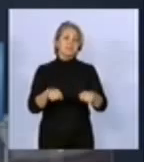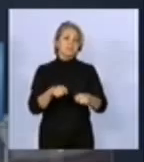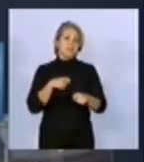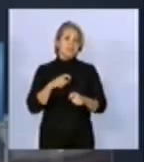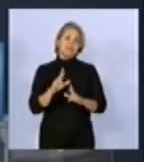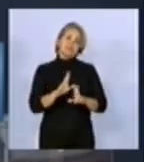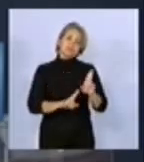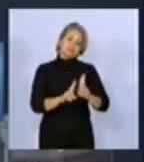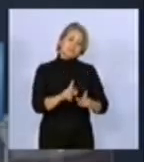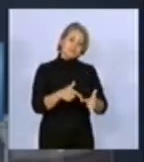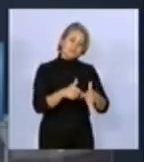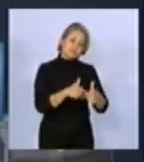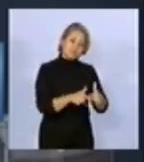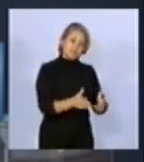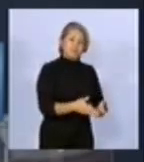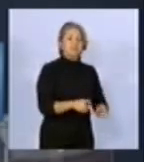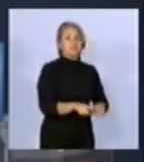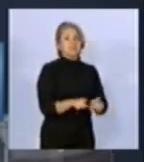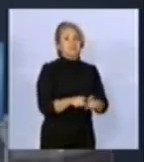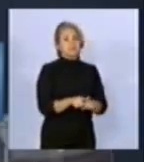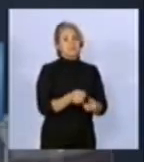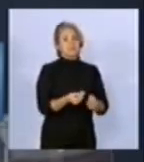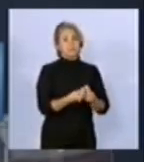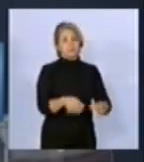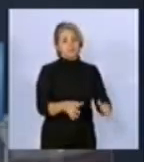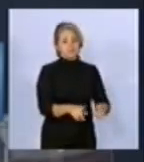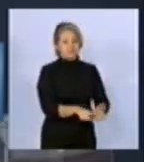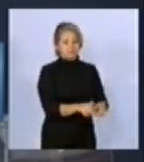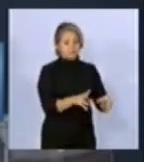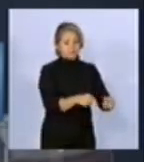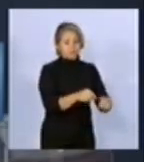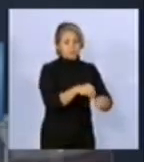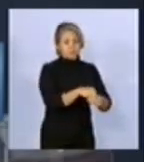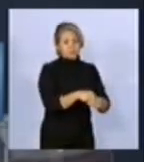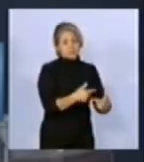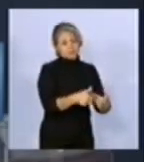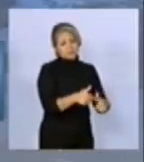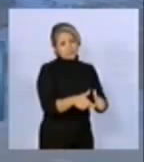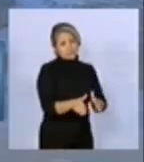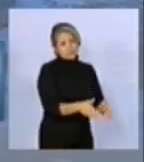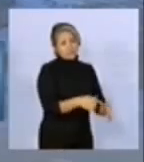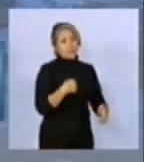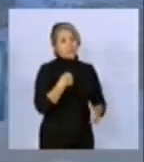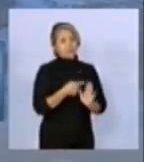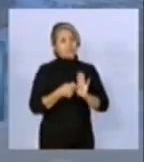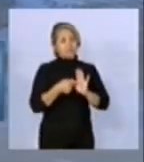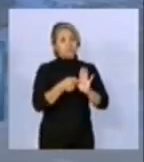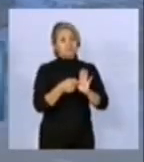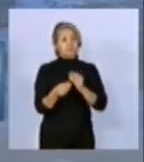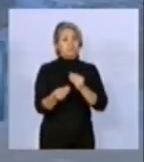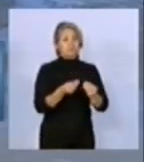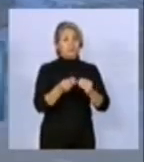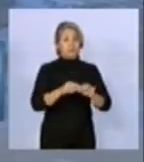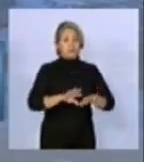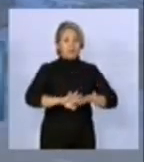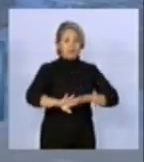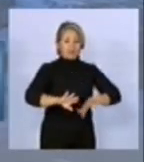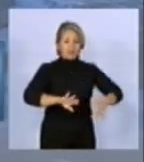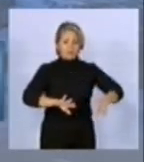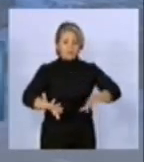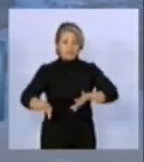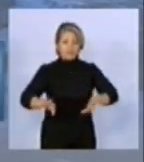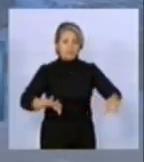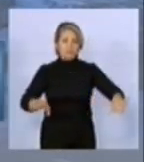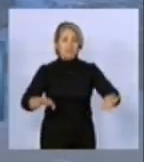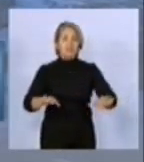operacional e consequentemente custo nessa operação e se a gente subdimensionada muitos terraços para que